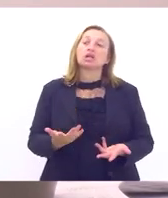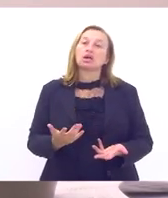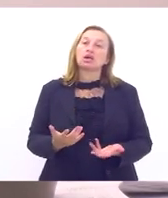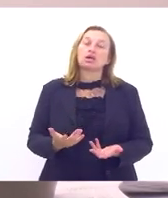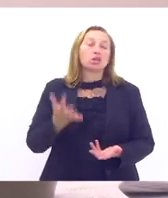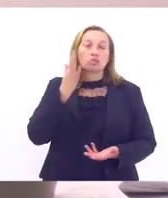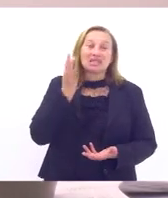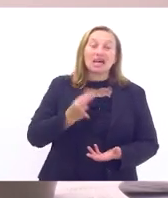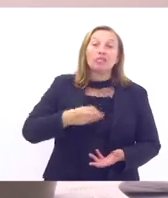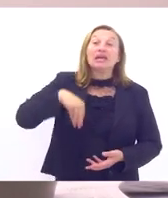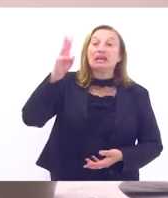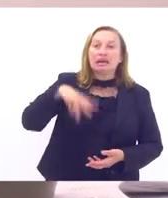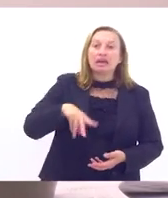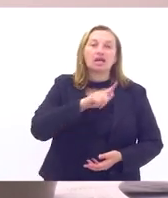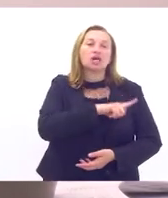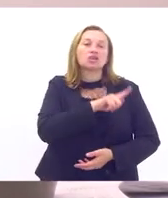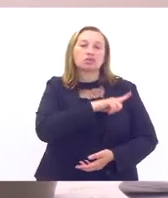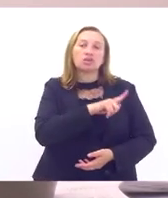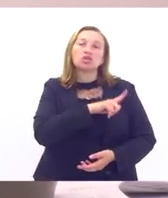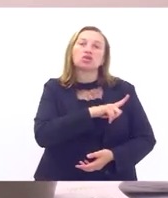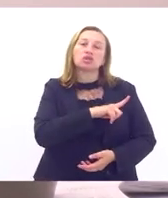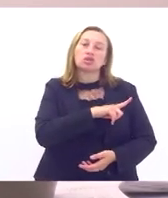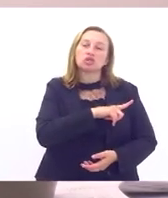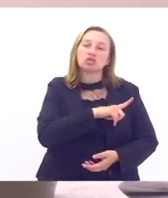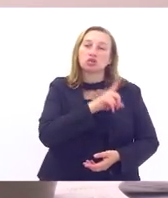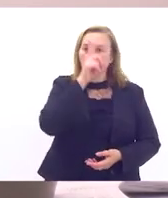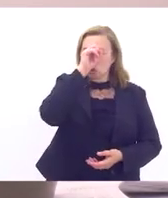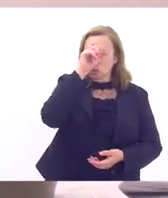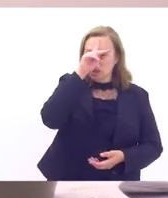efetivamente quem gere o Hospital Sanatório Penal.